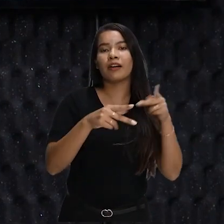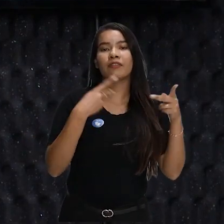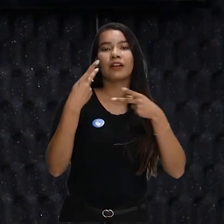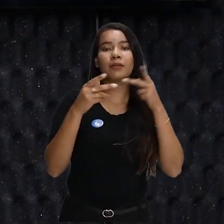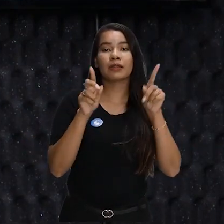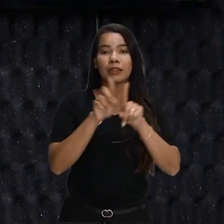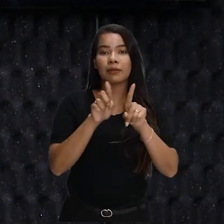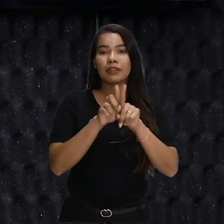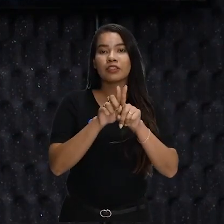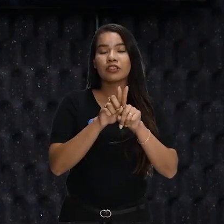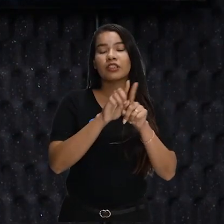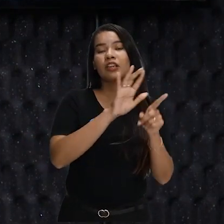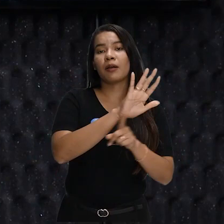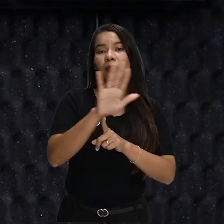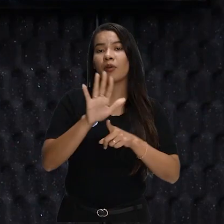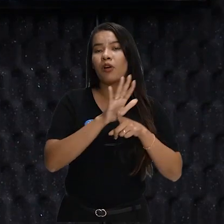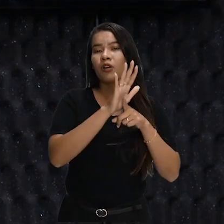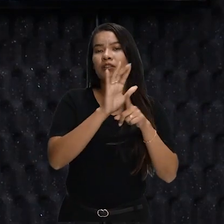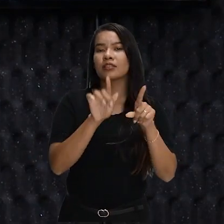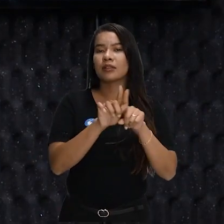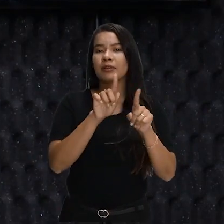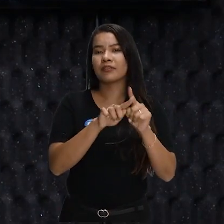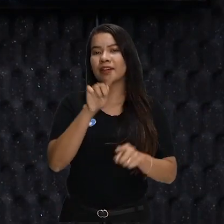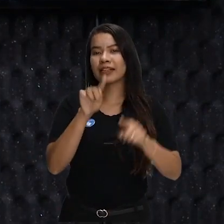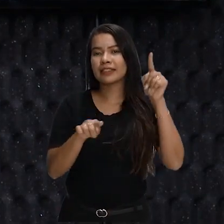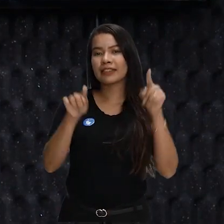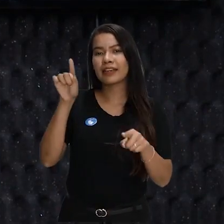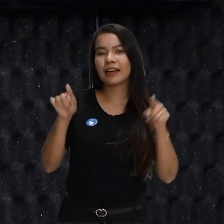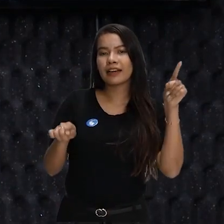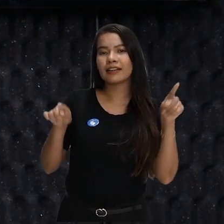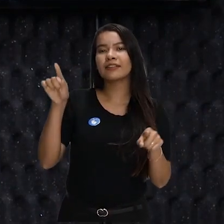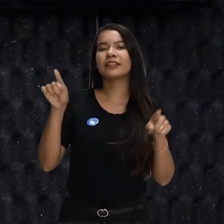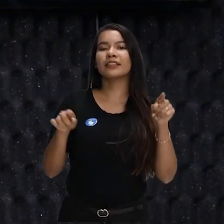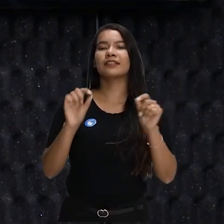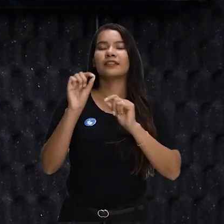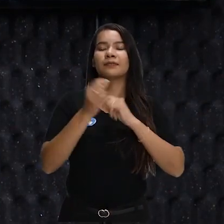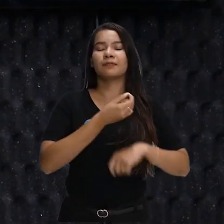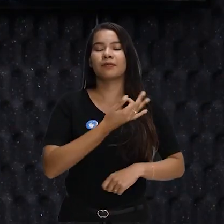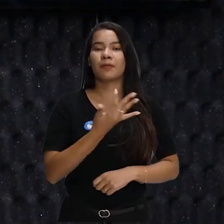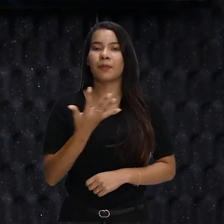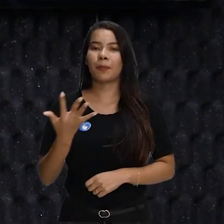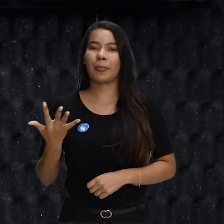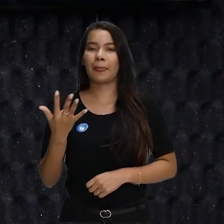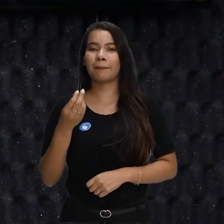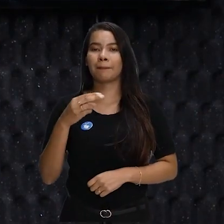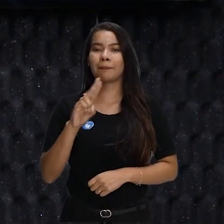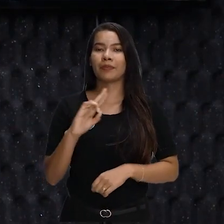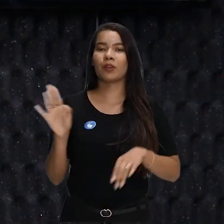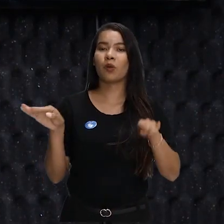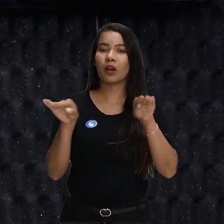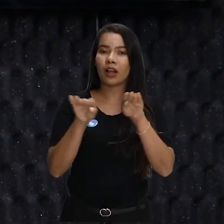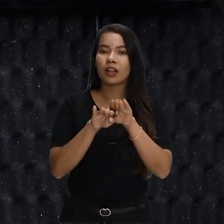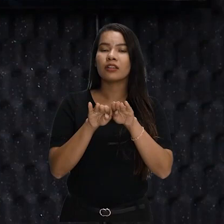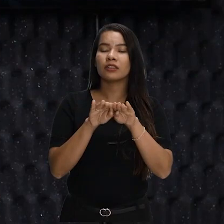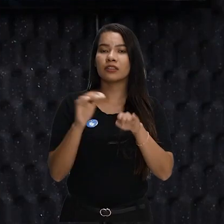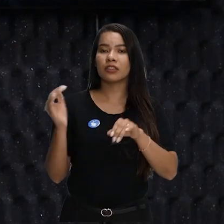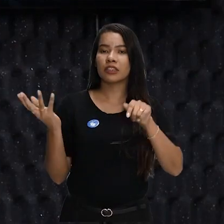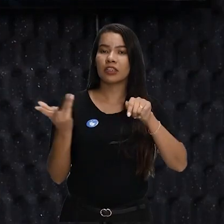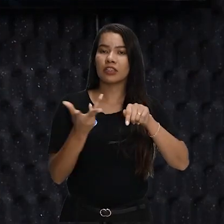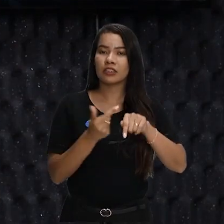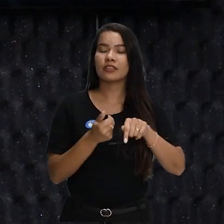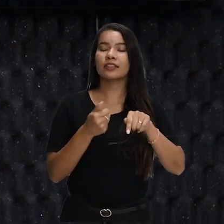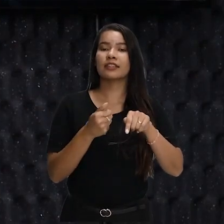de variáveis, né? Variáveis qualitativas, variáveis quantitativas, certa classificação da